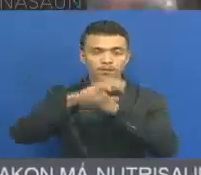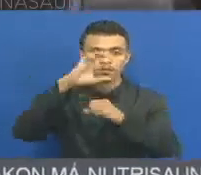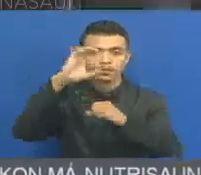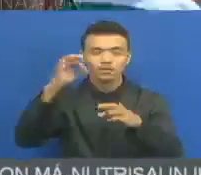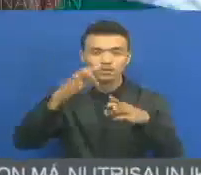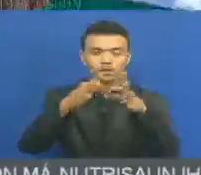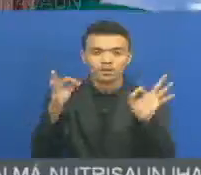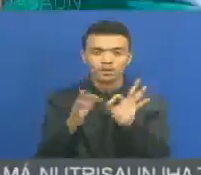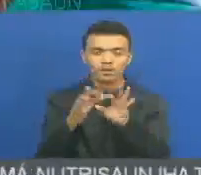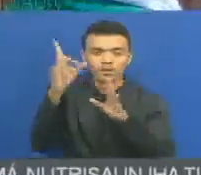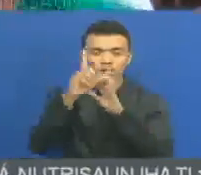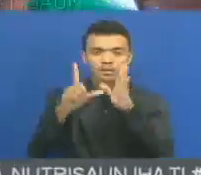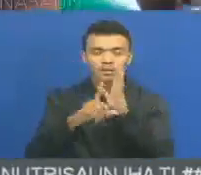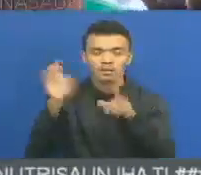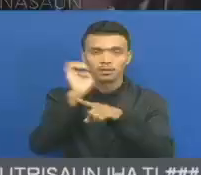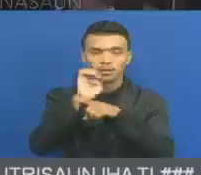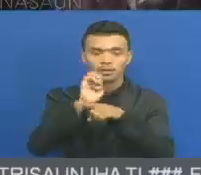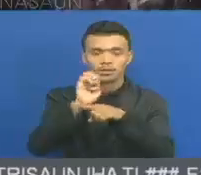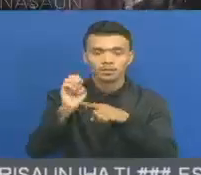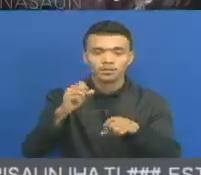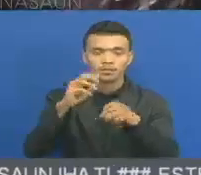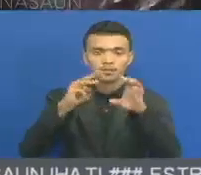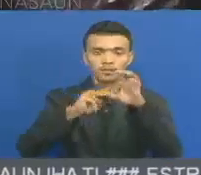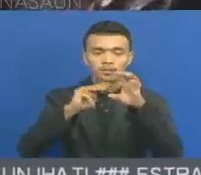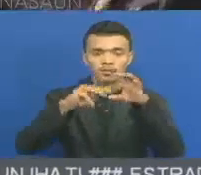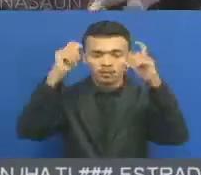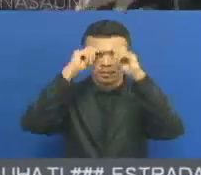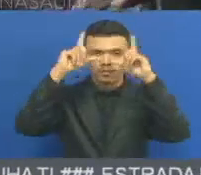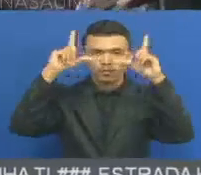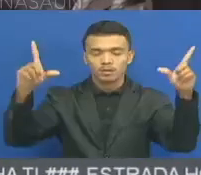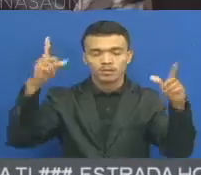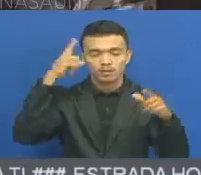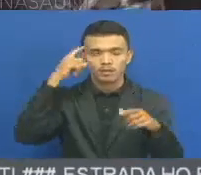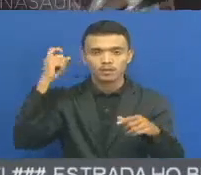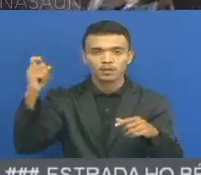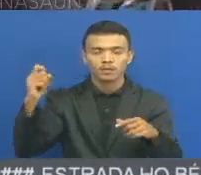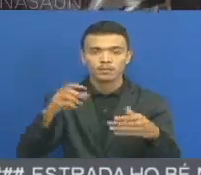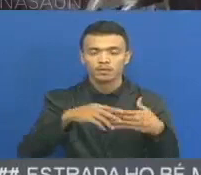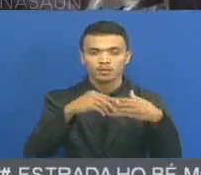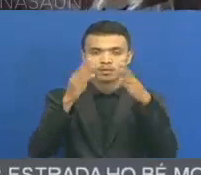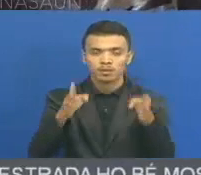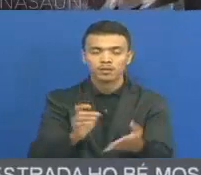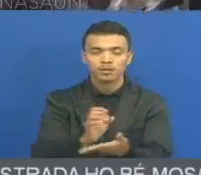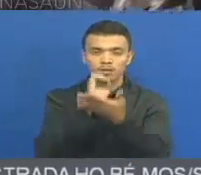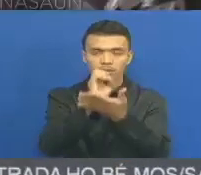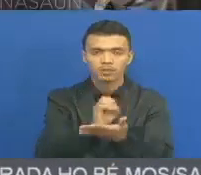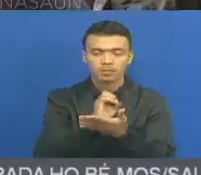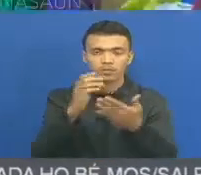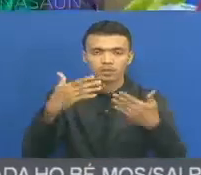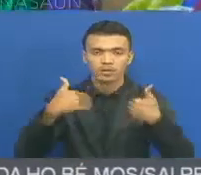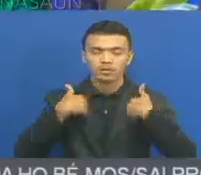alteração ba lei zona economia especial social mercado Timor-Leste, tamba durante ne autoridade raioa e a